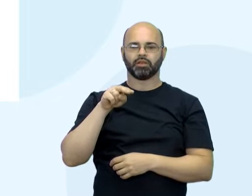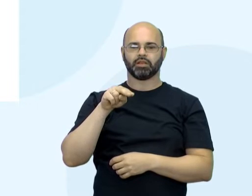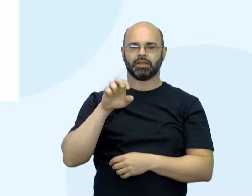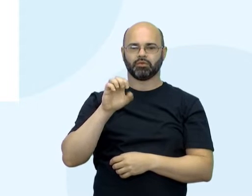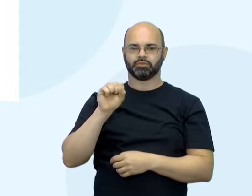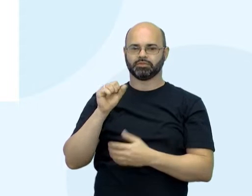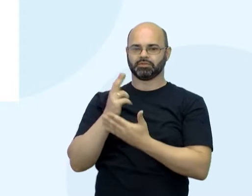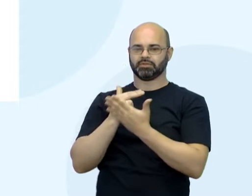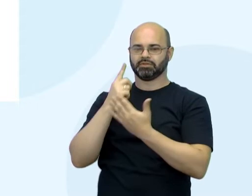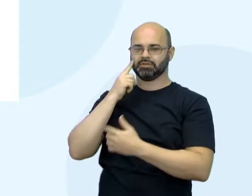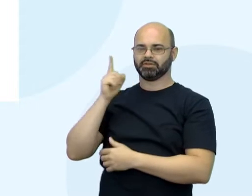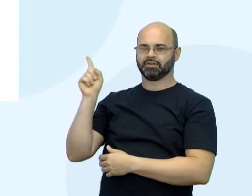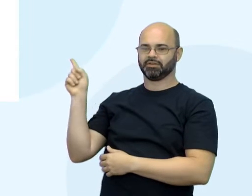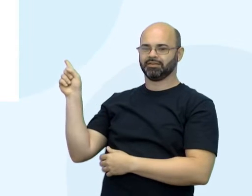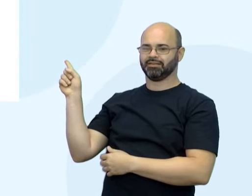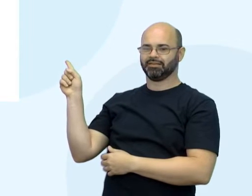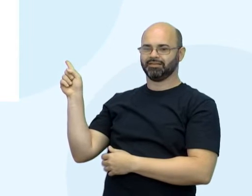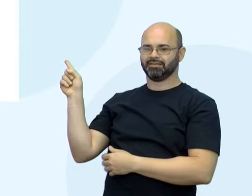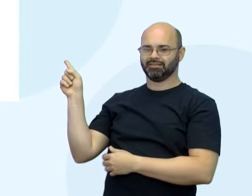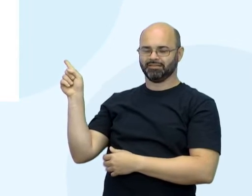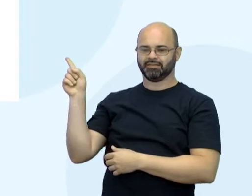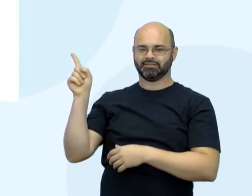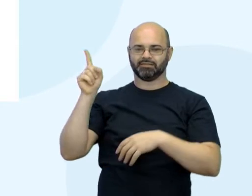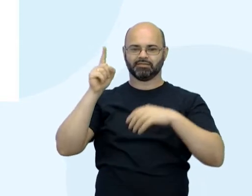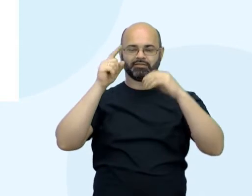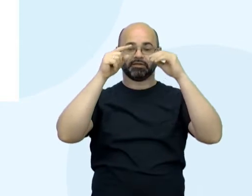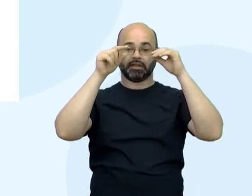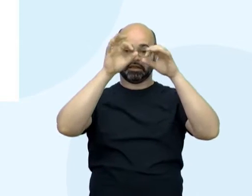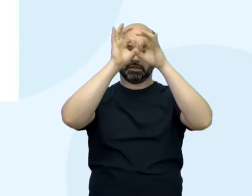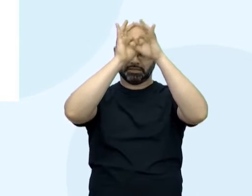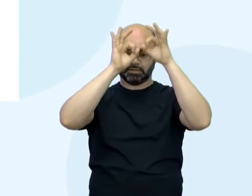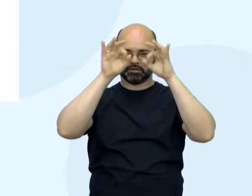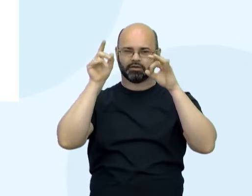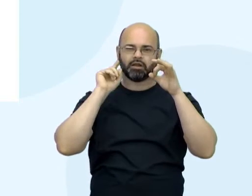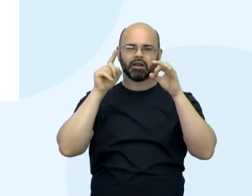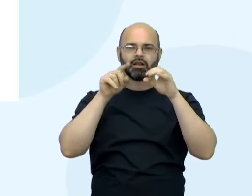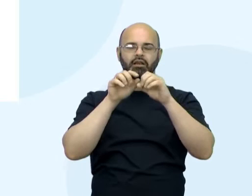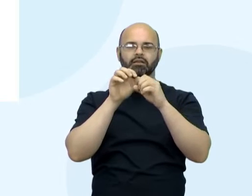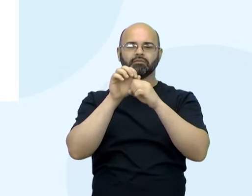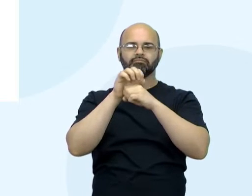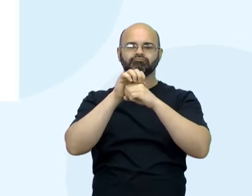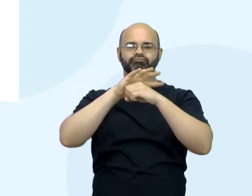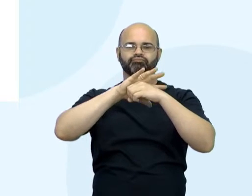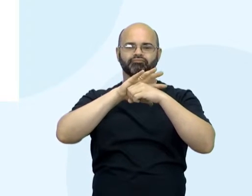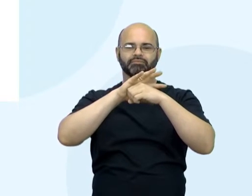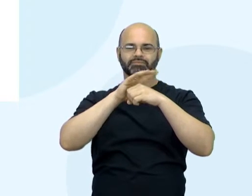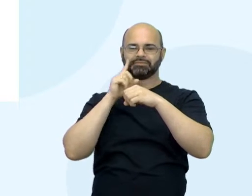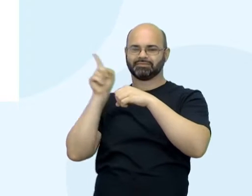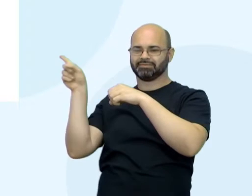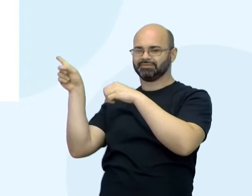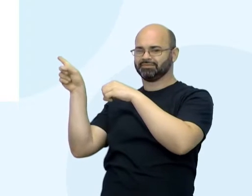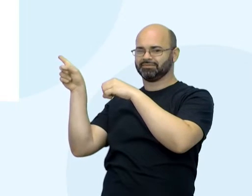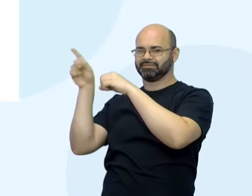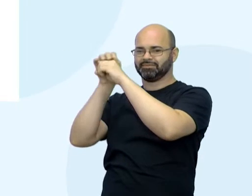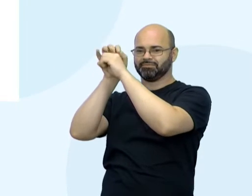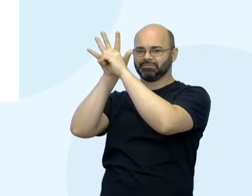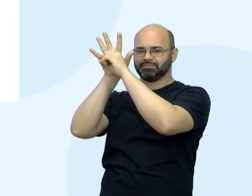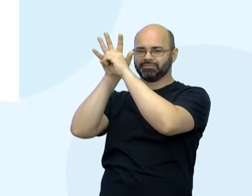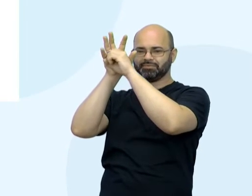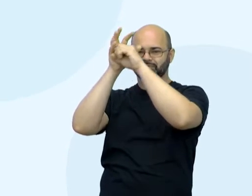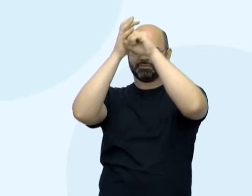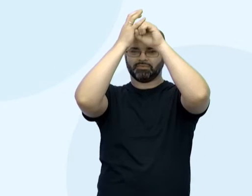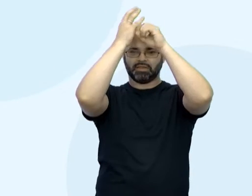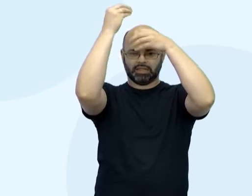vão carregar uma certa informação, uma ordem, uma ação, para a gente fazer o quê, gente?